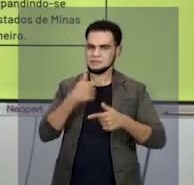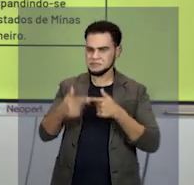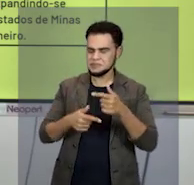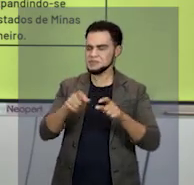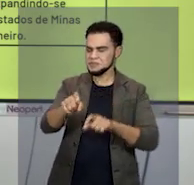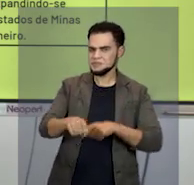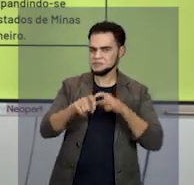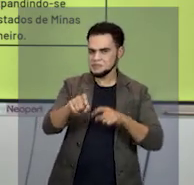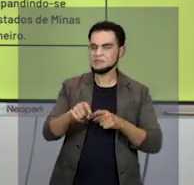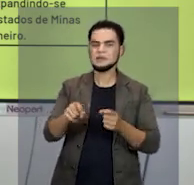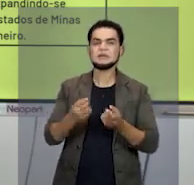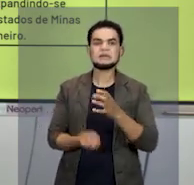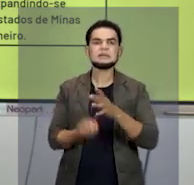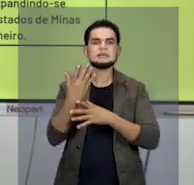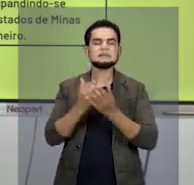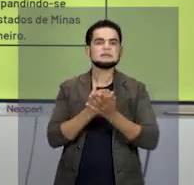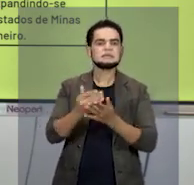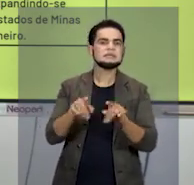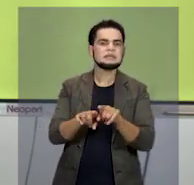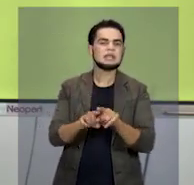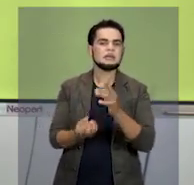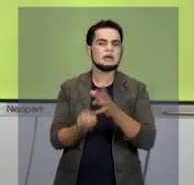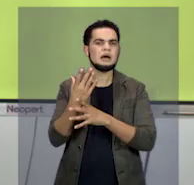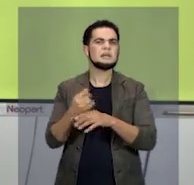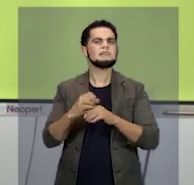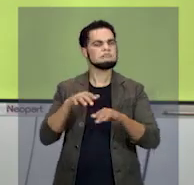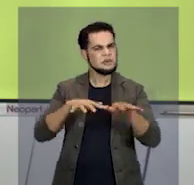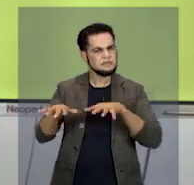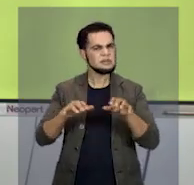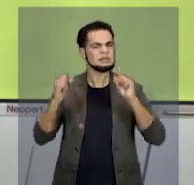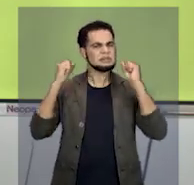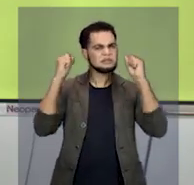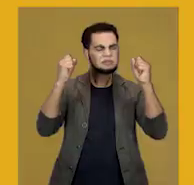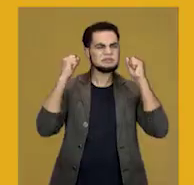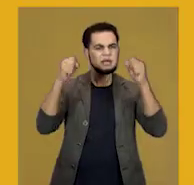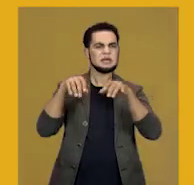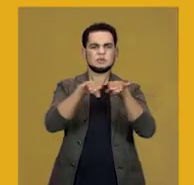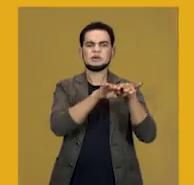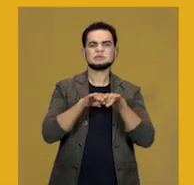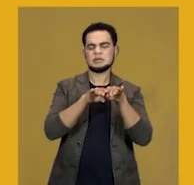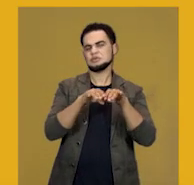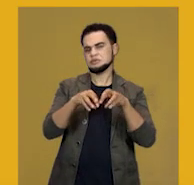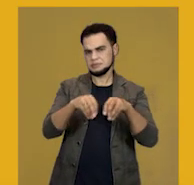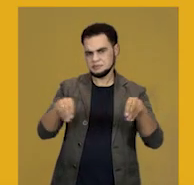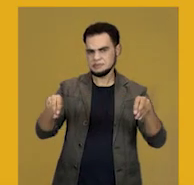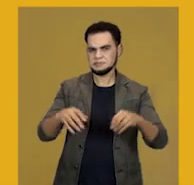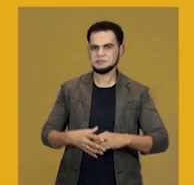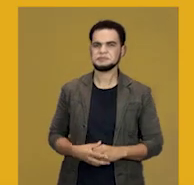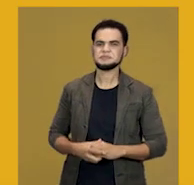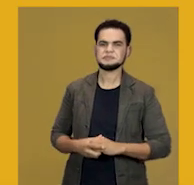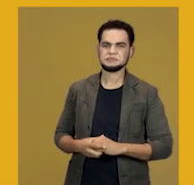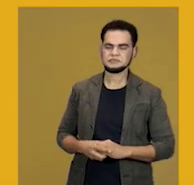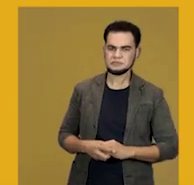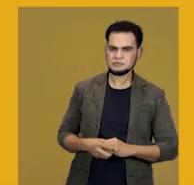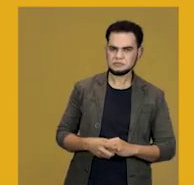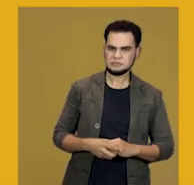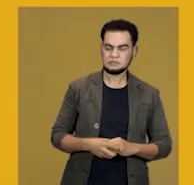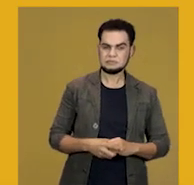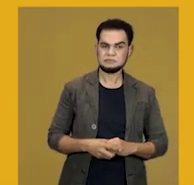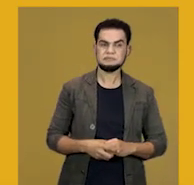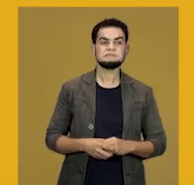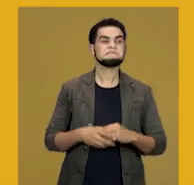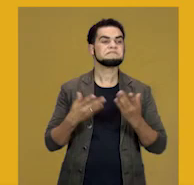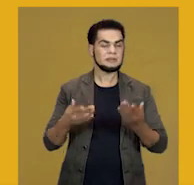criar essas ligas de luta aí pela igualdade da terra, né? A manutenção de uma produção agrícola baseada